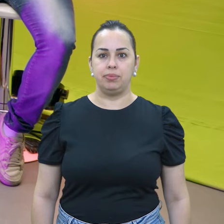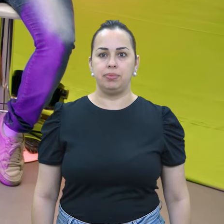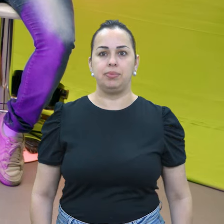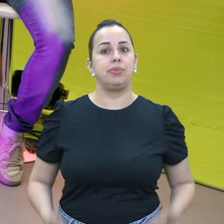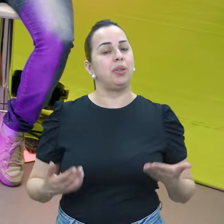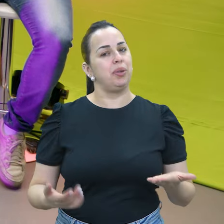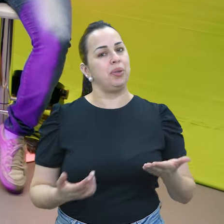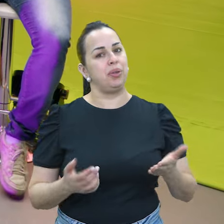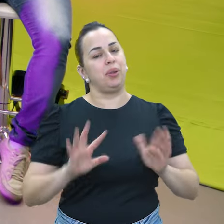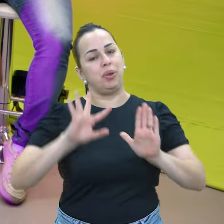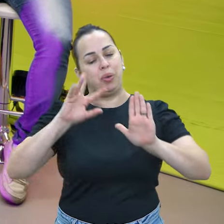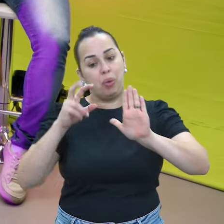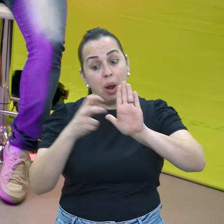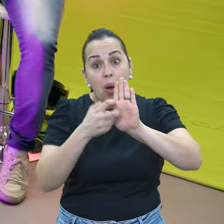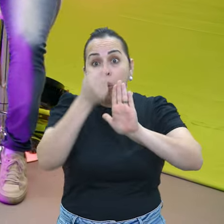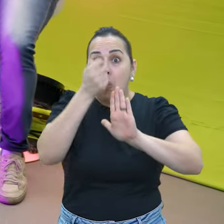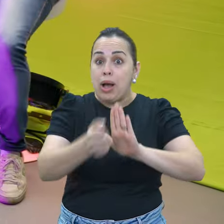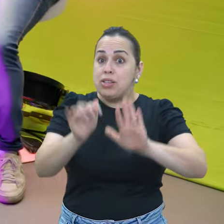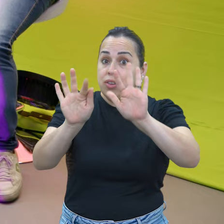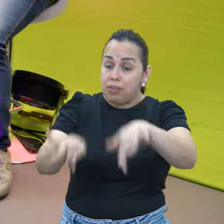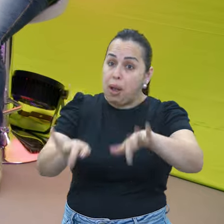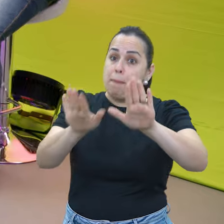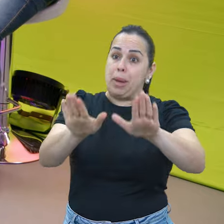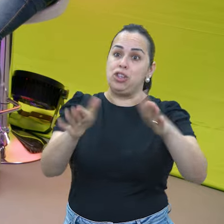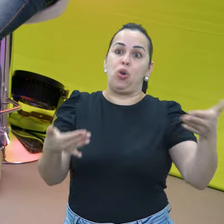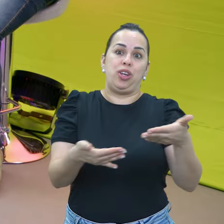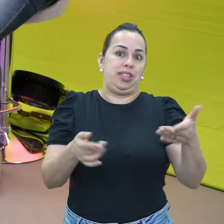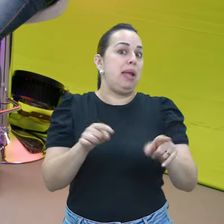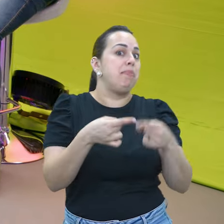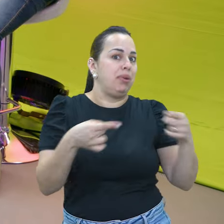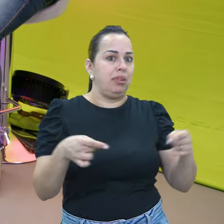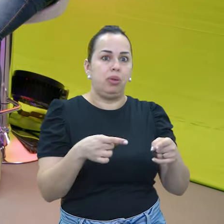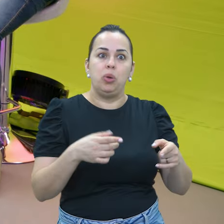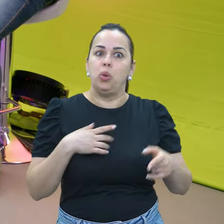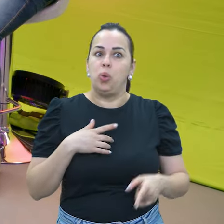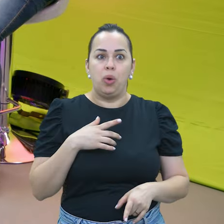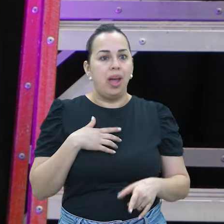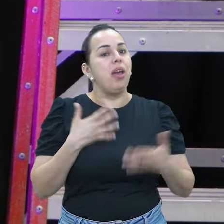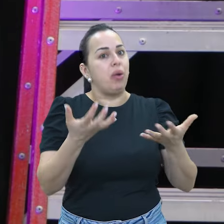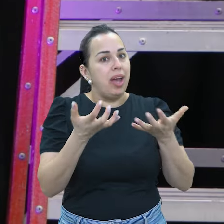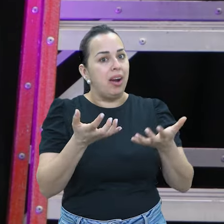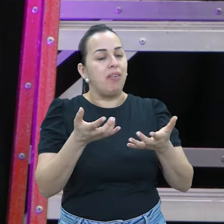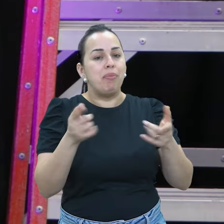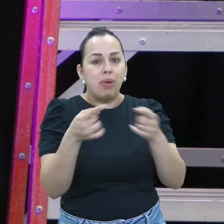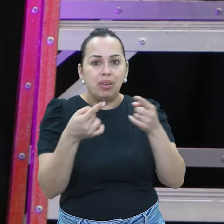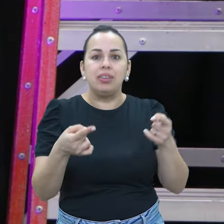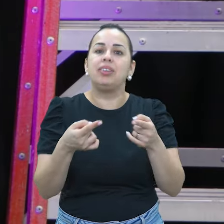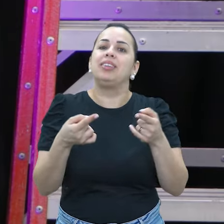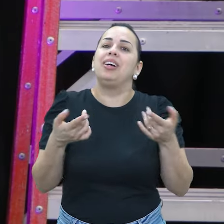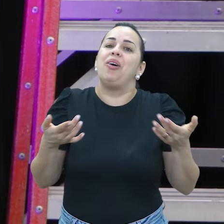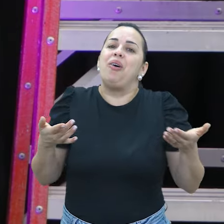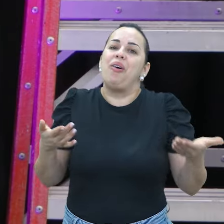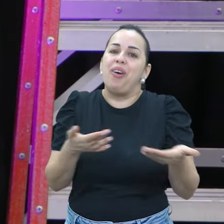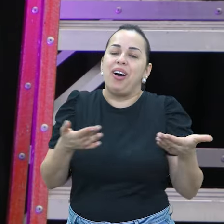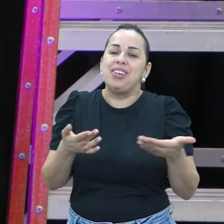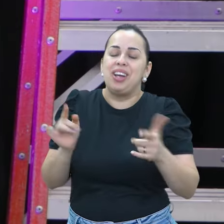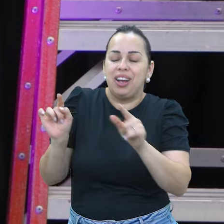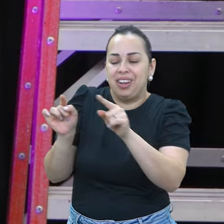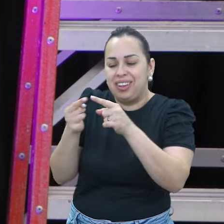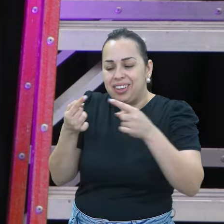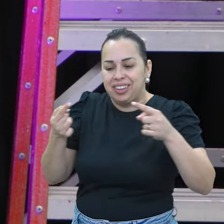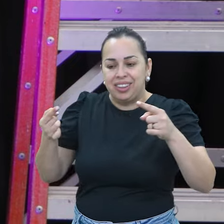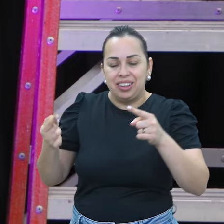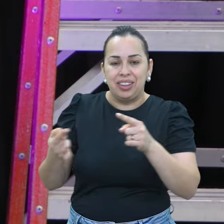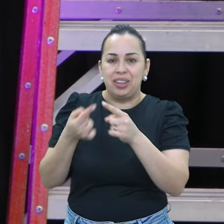O Conexão Cultura tá quase no fim, mas a gente não vai embora sem música, né? De jeito nenhum, Thiago. Inclusive, hoje a trilha sonora é